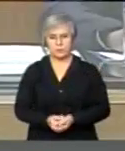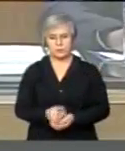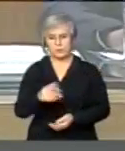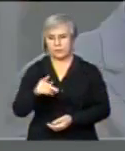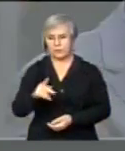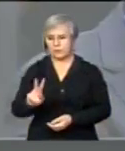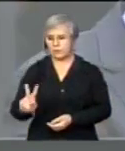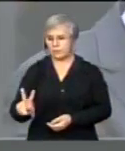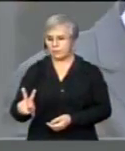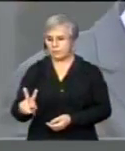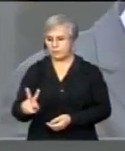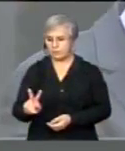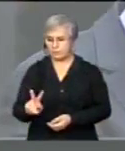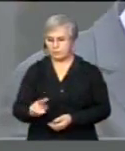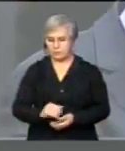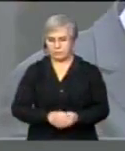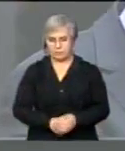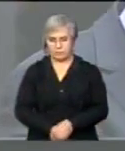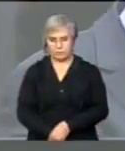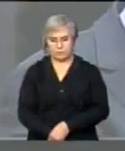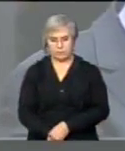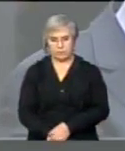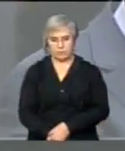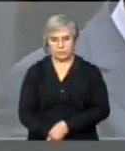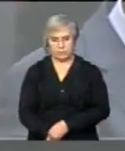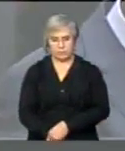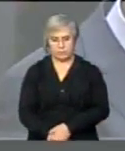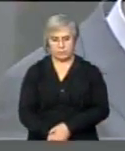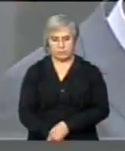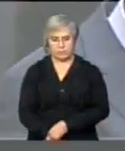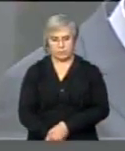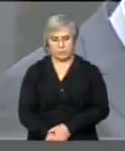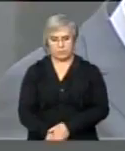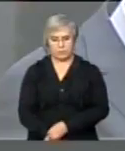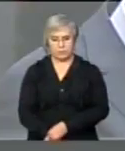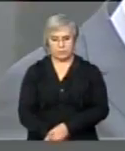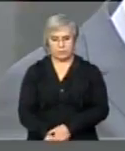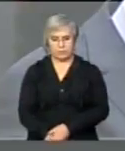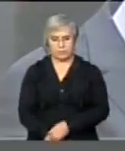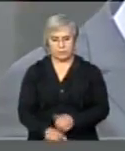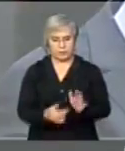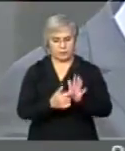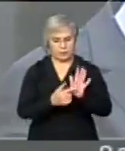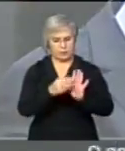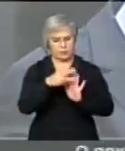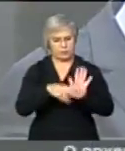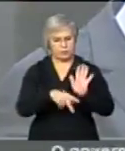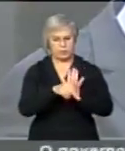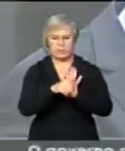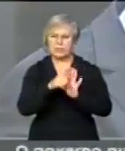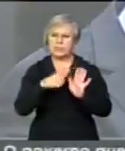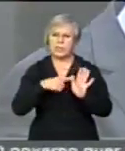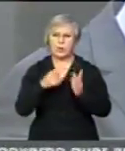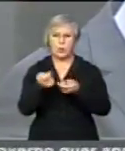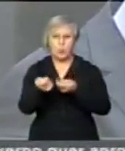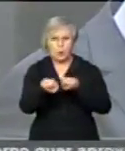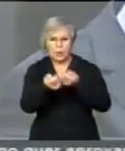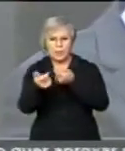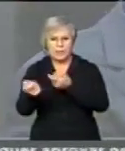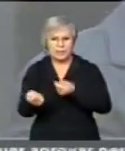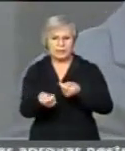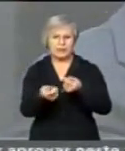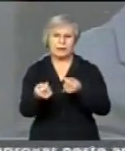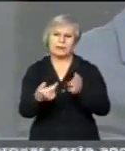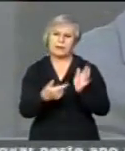Senhor presidente, há um engano sério nessa medida, achar que isso